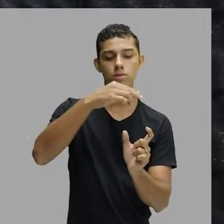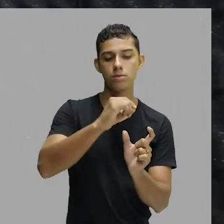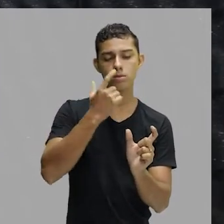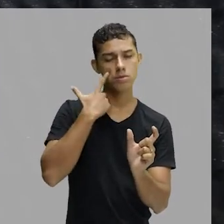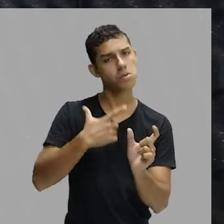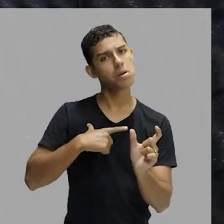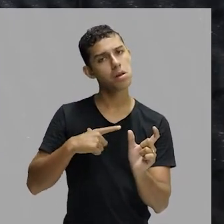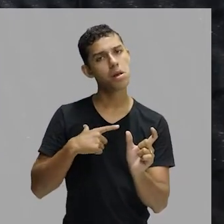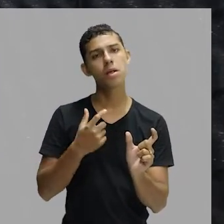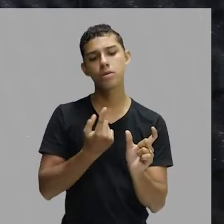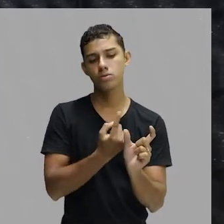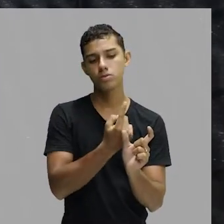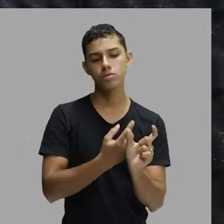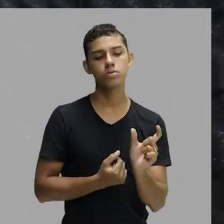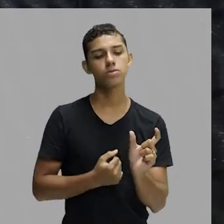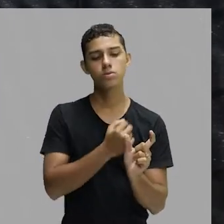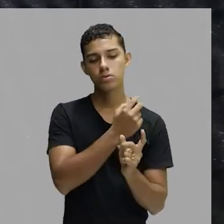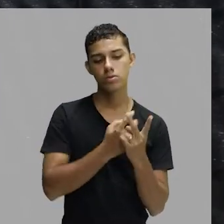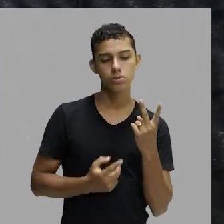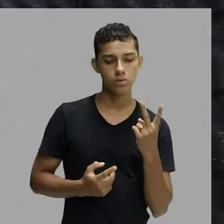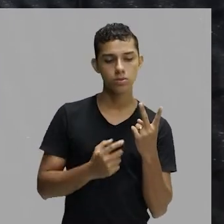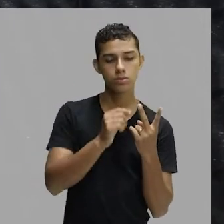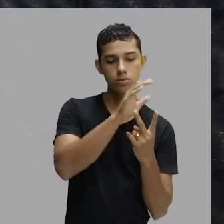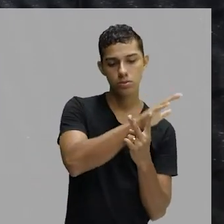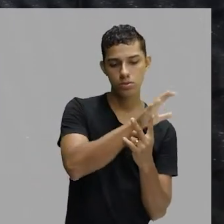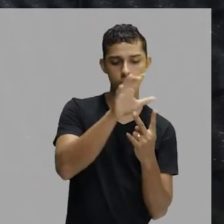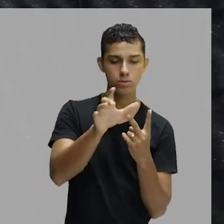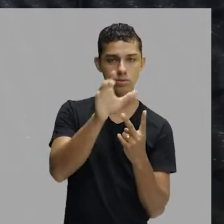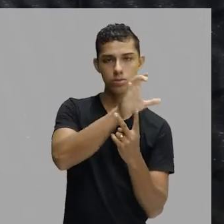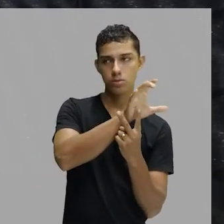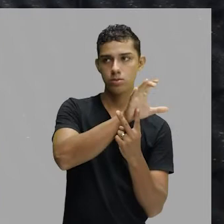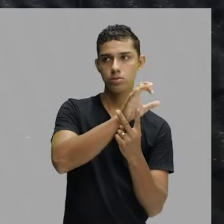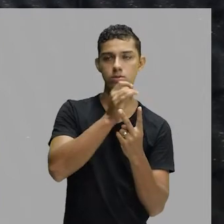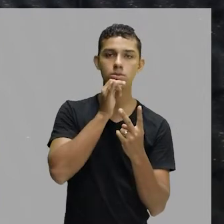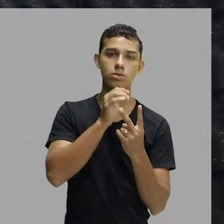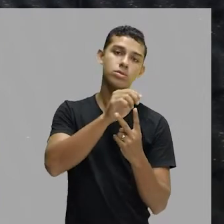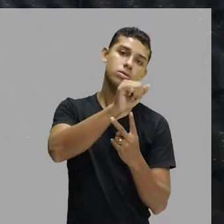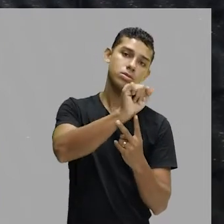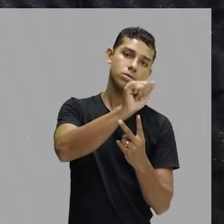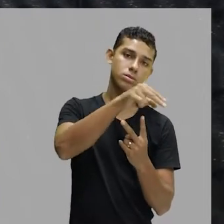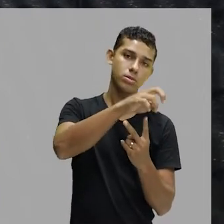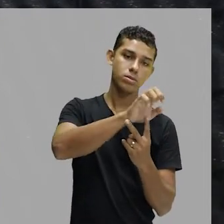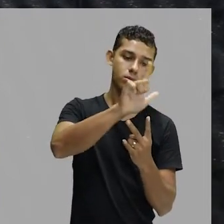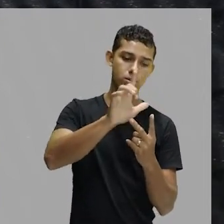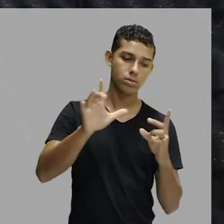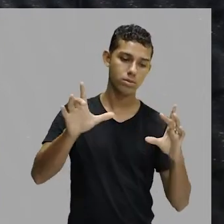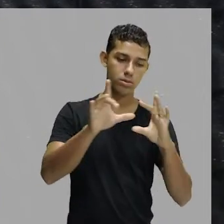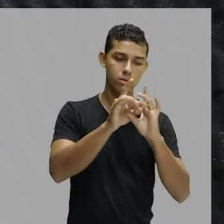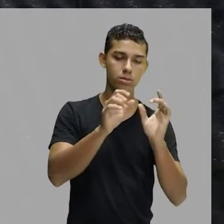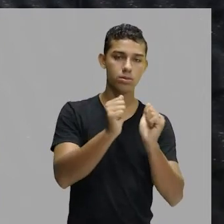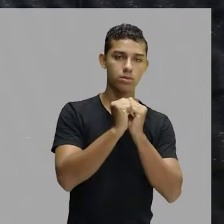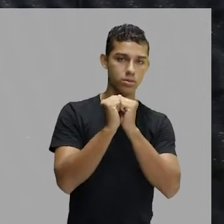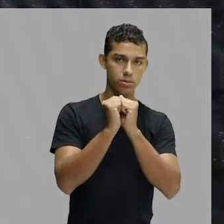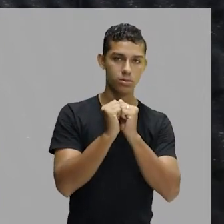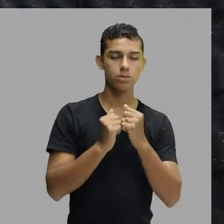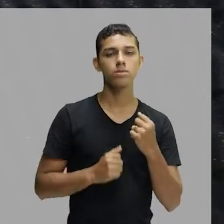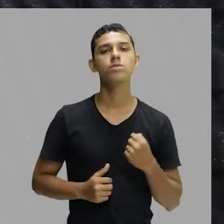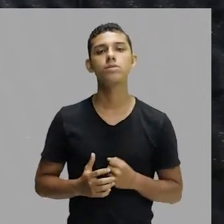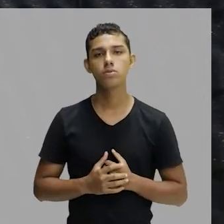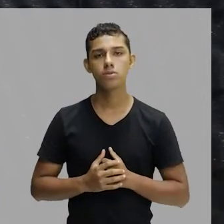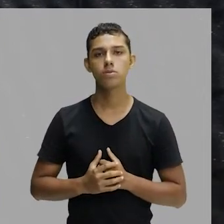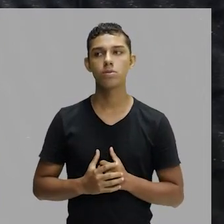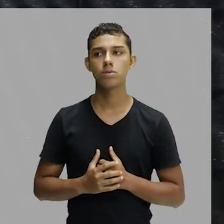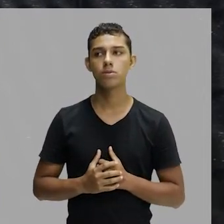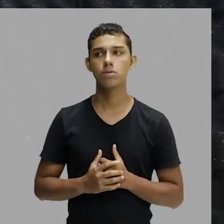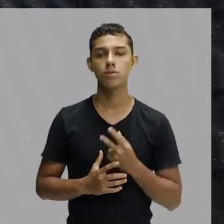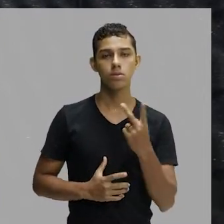eu tenho dois grupos benzênicos ou dois anéis ligados, juntos, beleza?